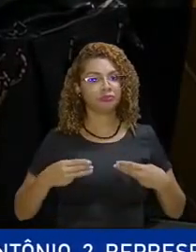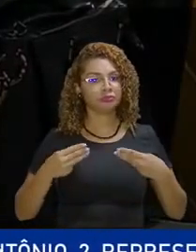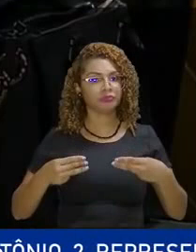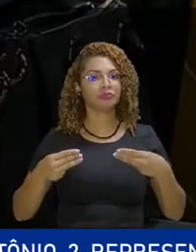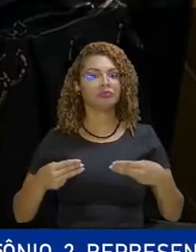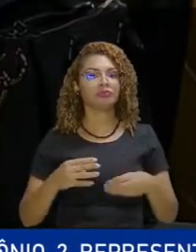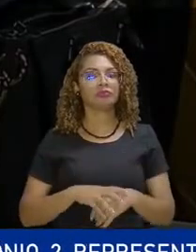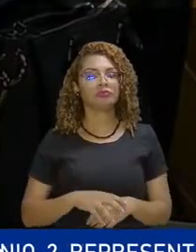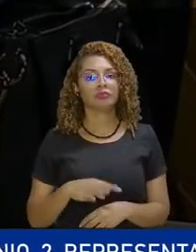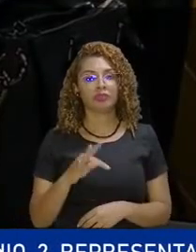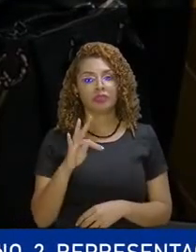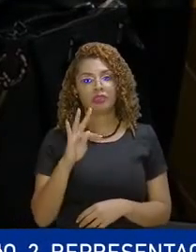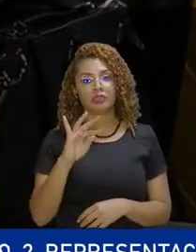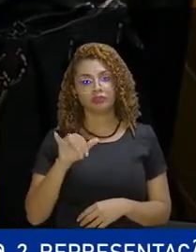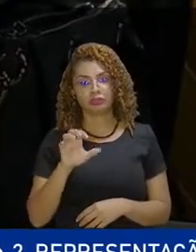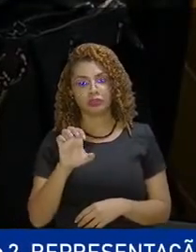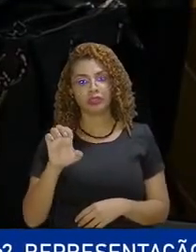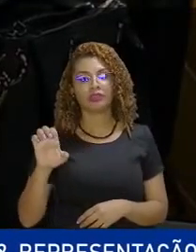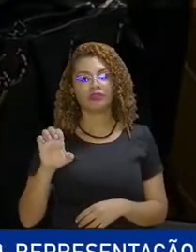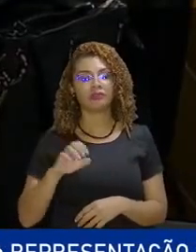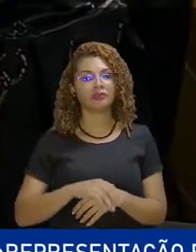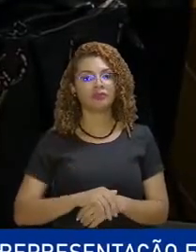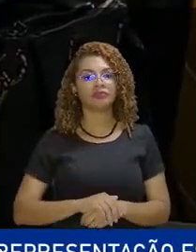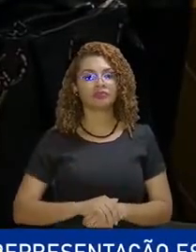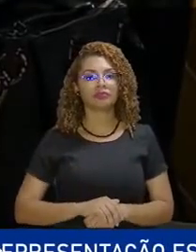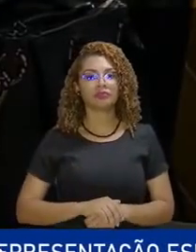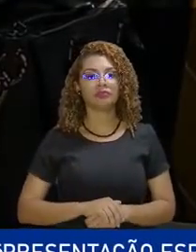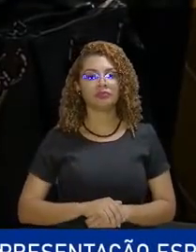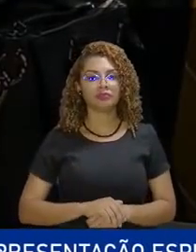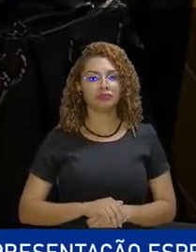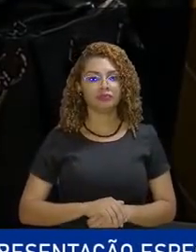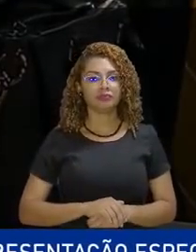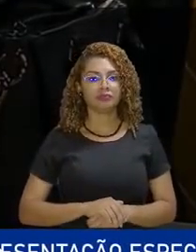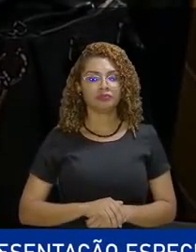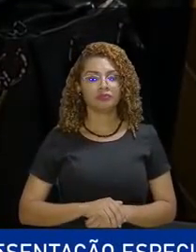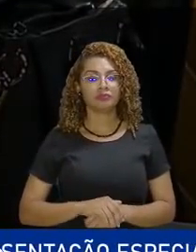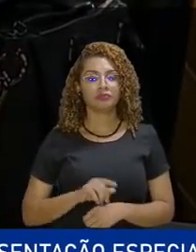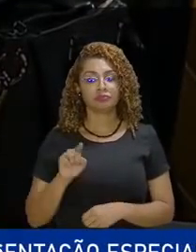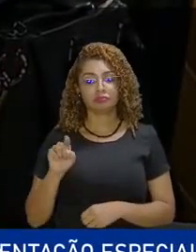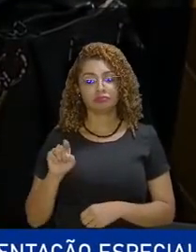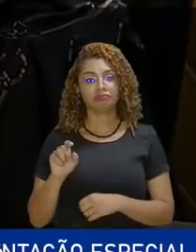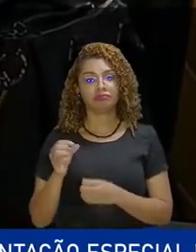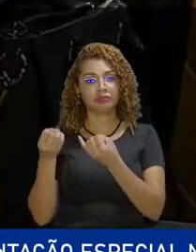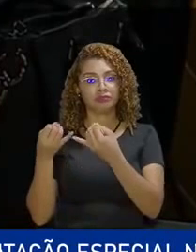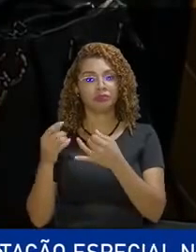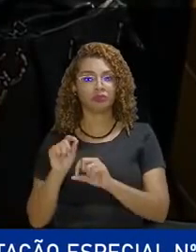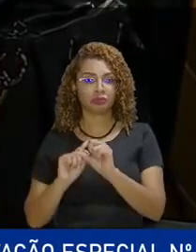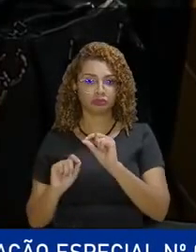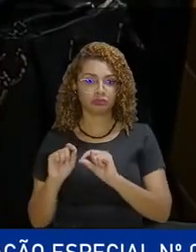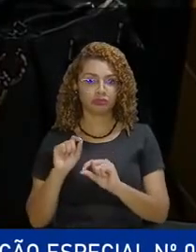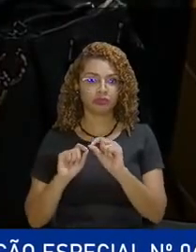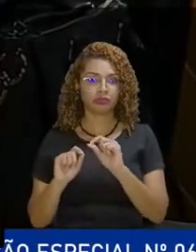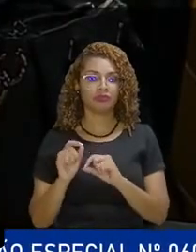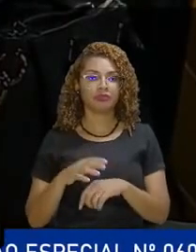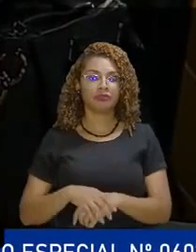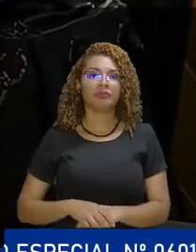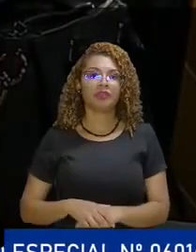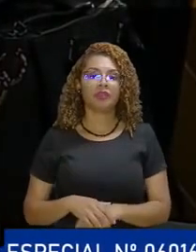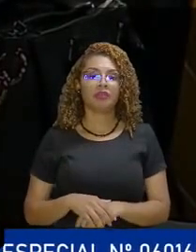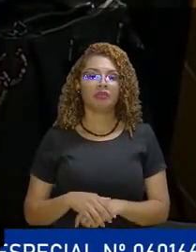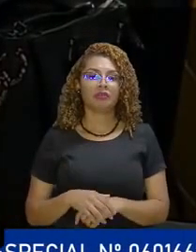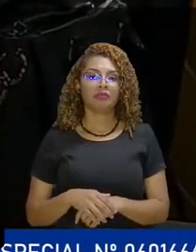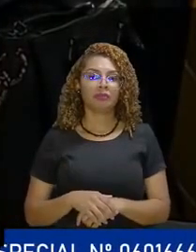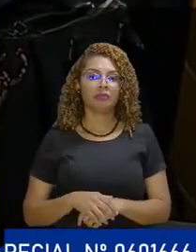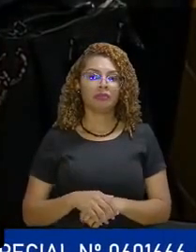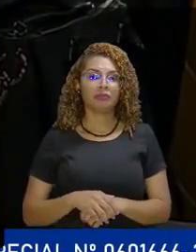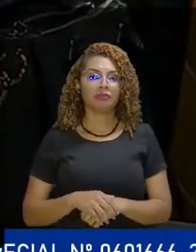dia 30/4/2019, que faz essa ressalva.